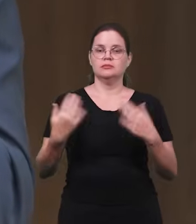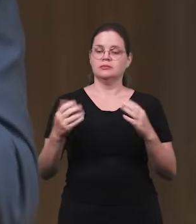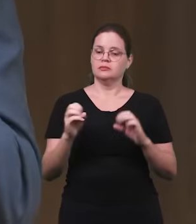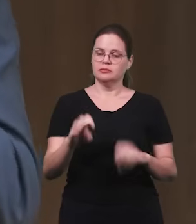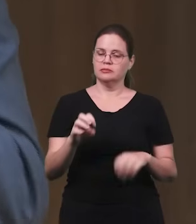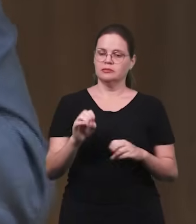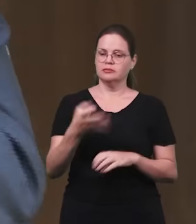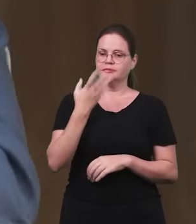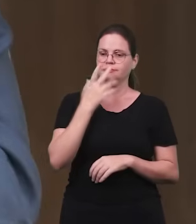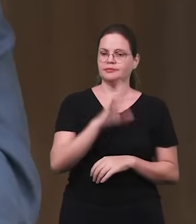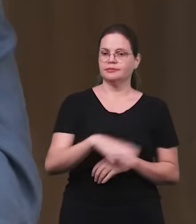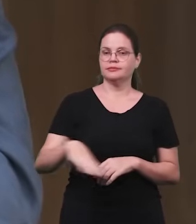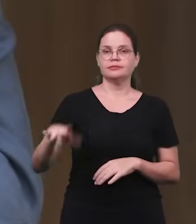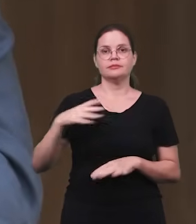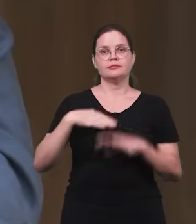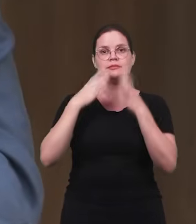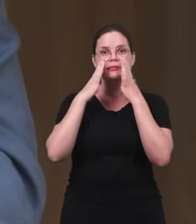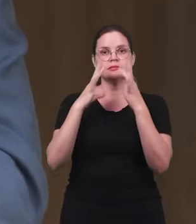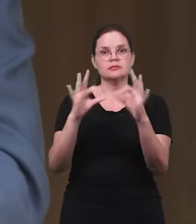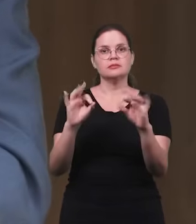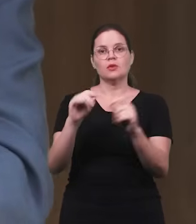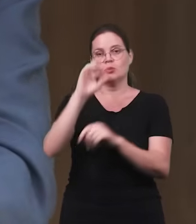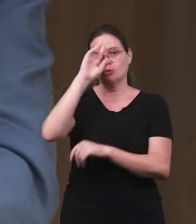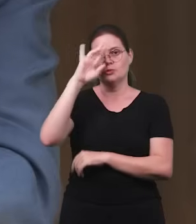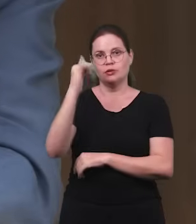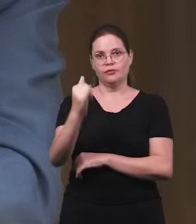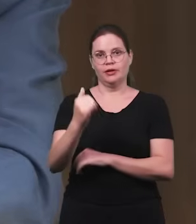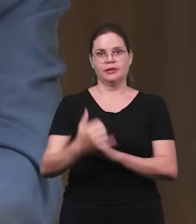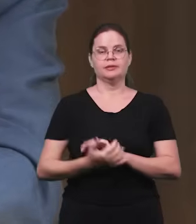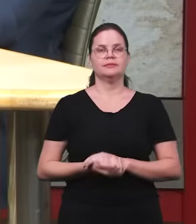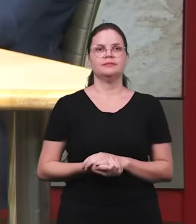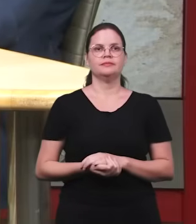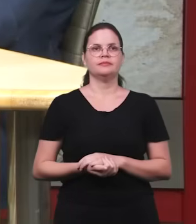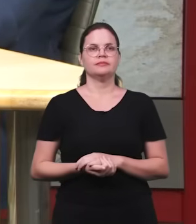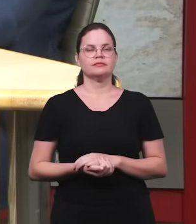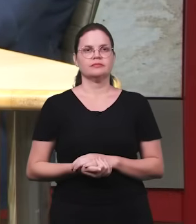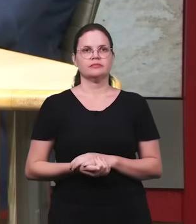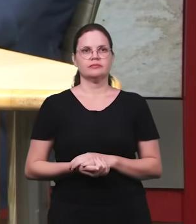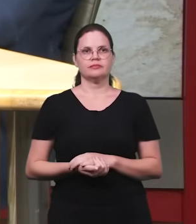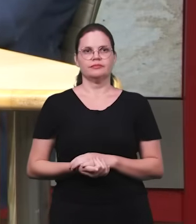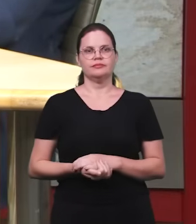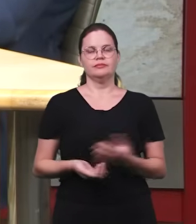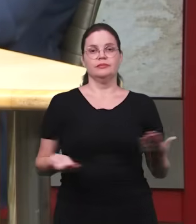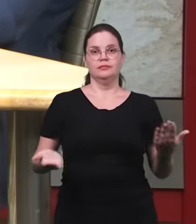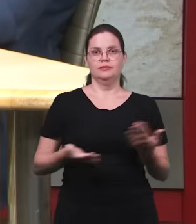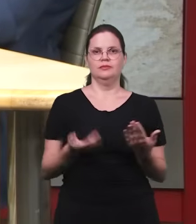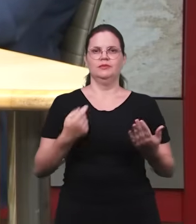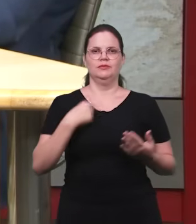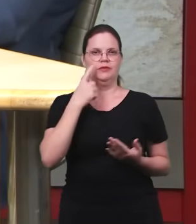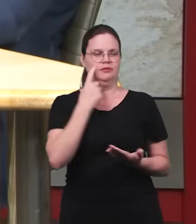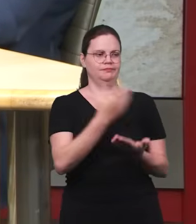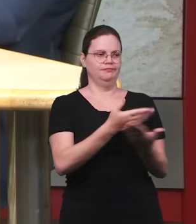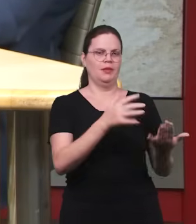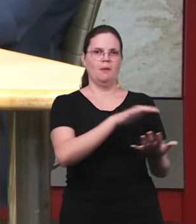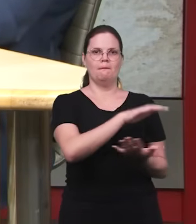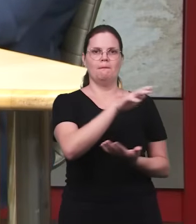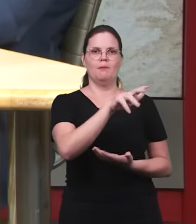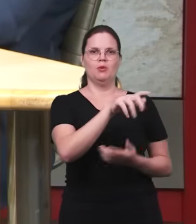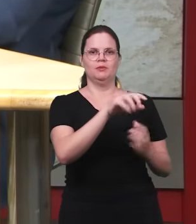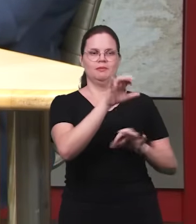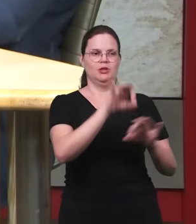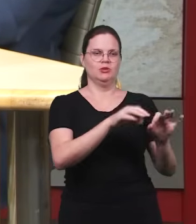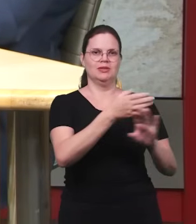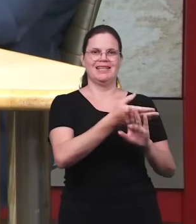criança a ouvir o que vem do Senhor. E hoje, no mundo de tantas vozes, não